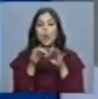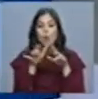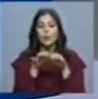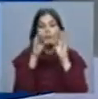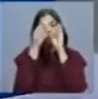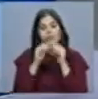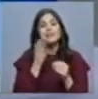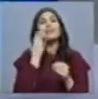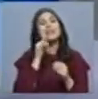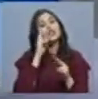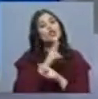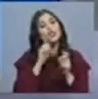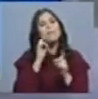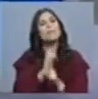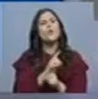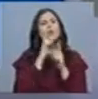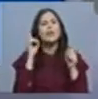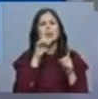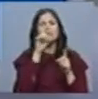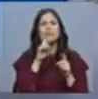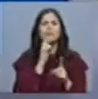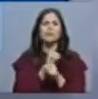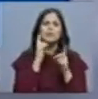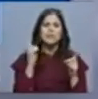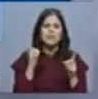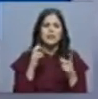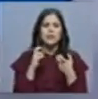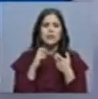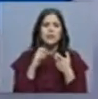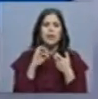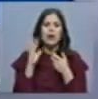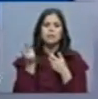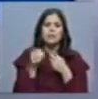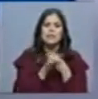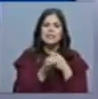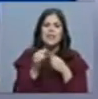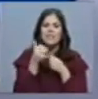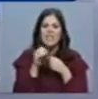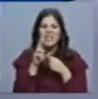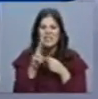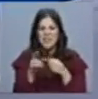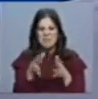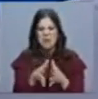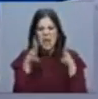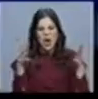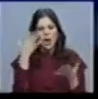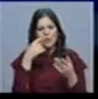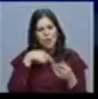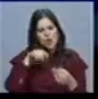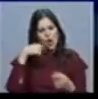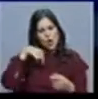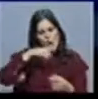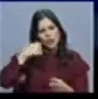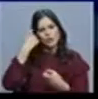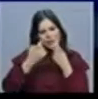que tenta descobrir por que razão é que então esta protuberância equatorial é 20 vezes mais larga do que aquilo que nós pensávamos, ou que a